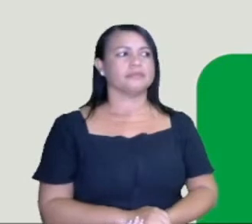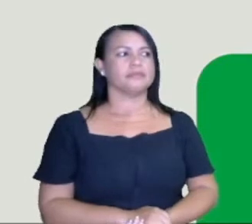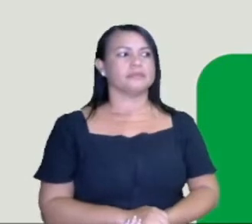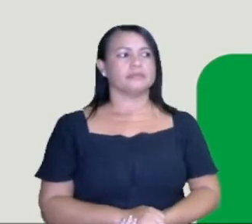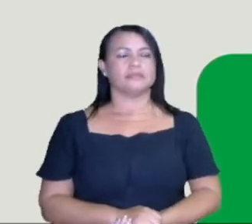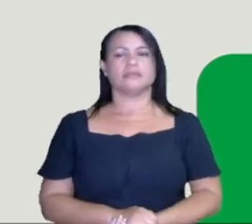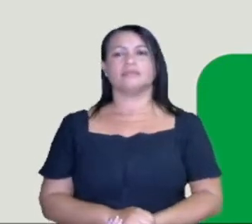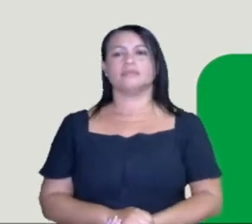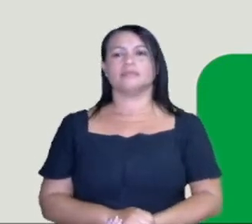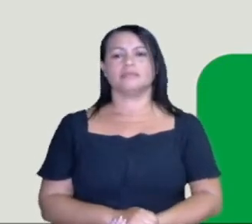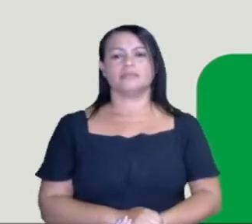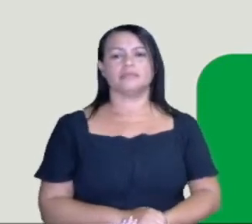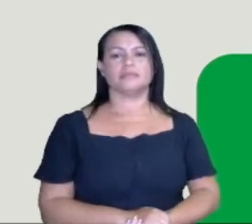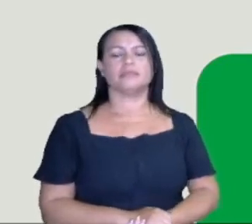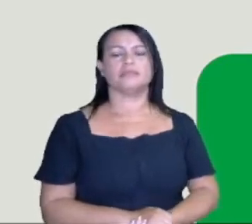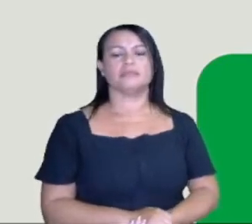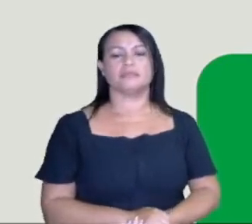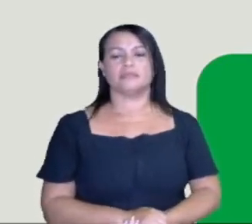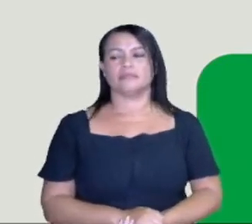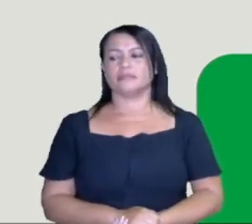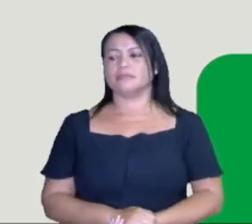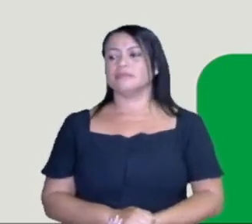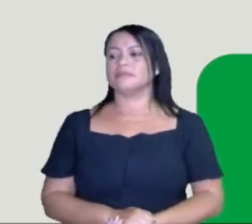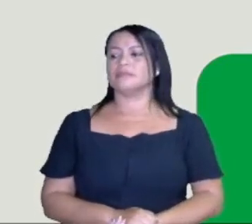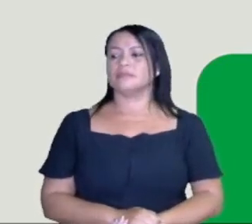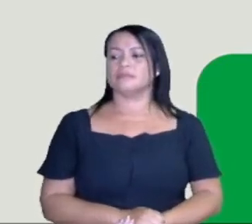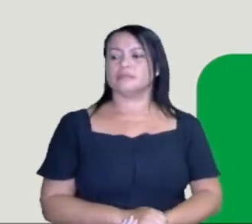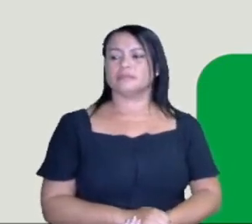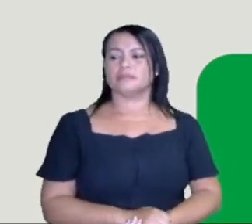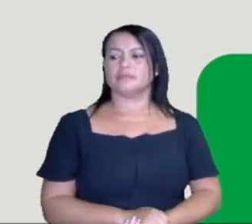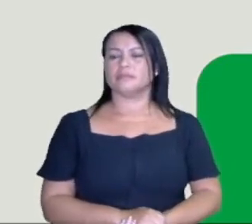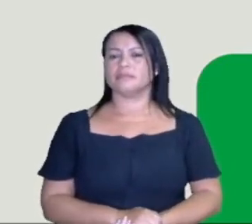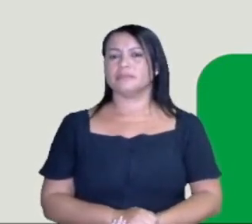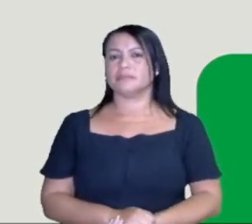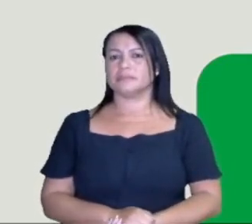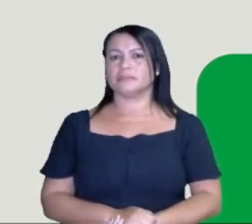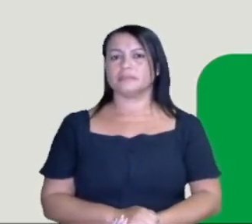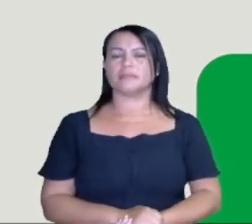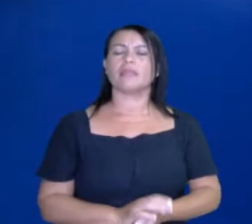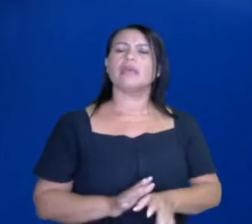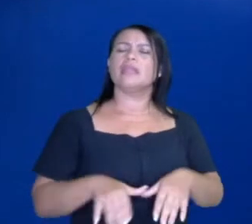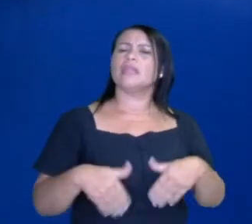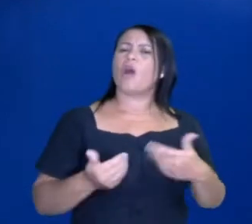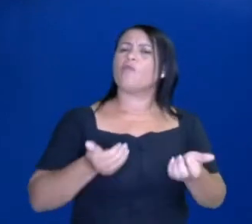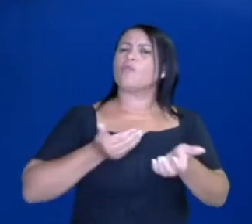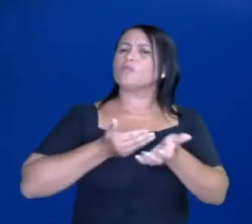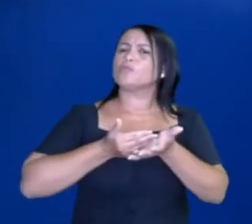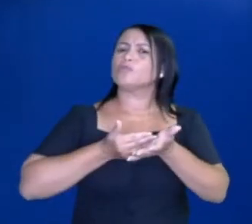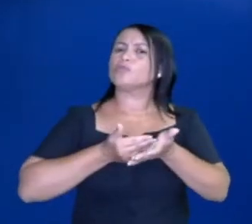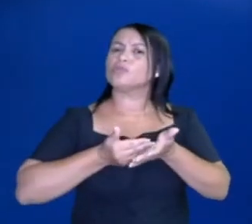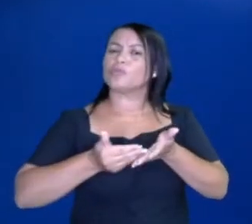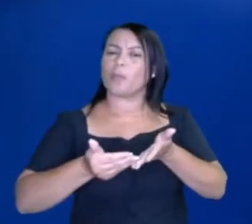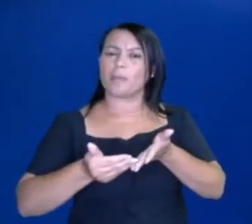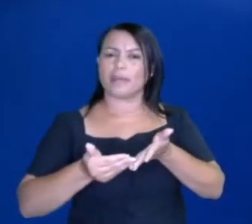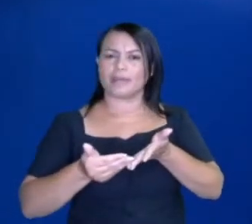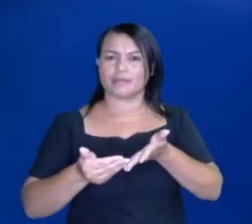before I graduate from high school. Vamos começar